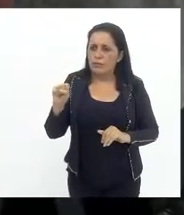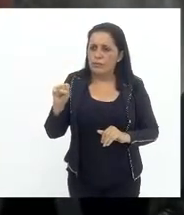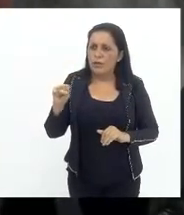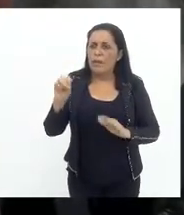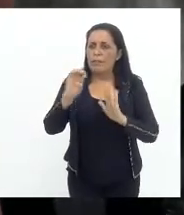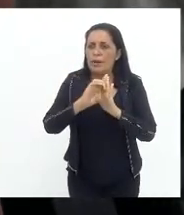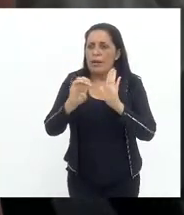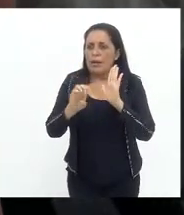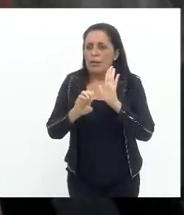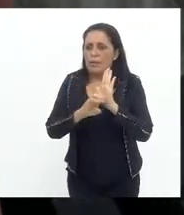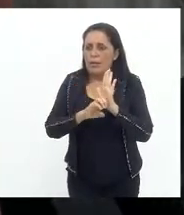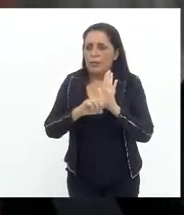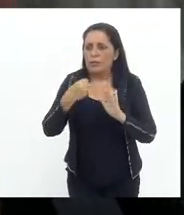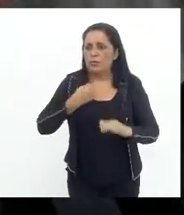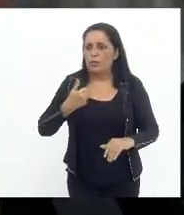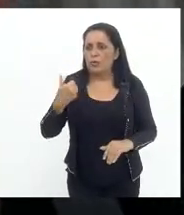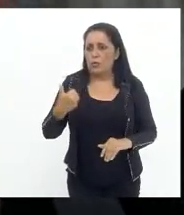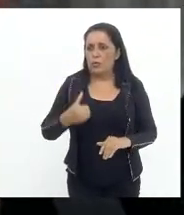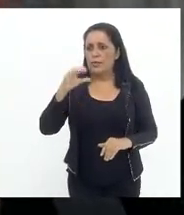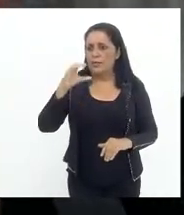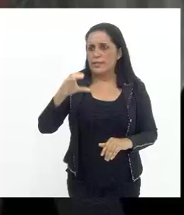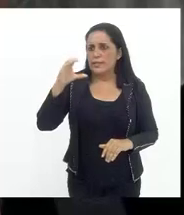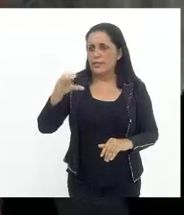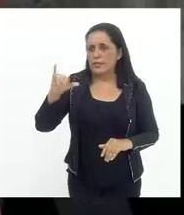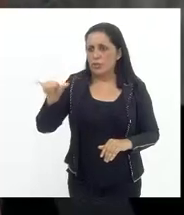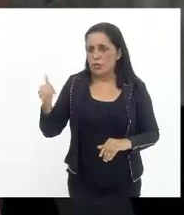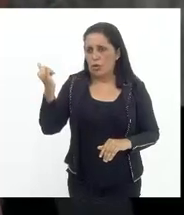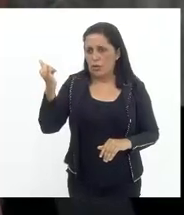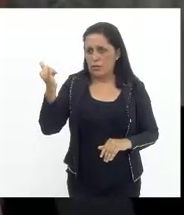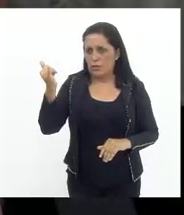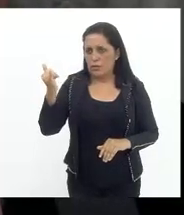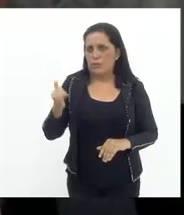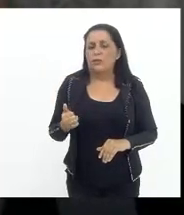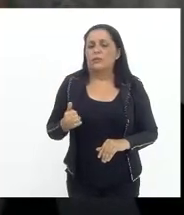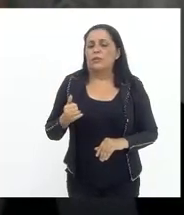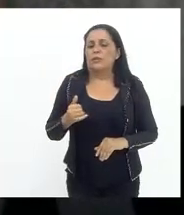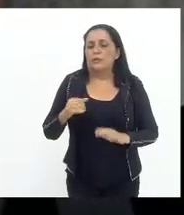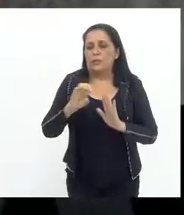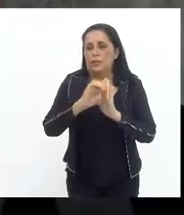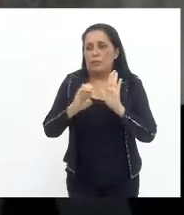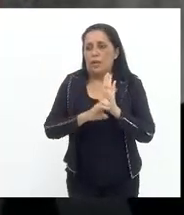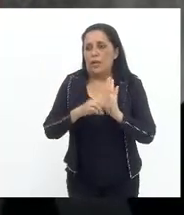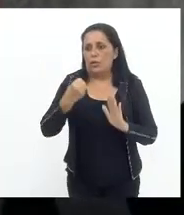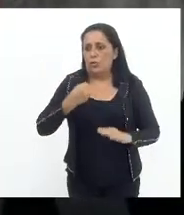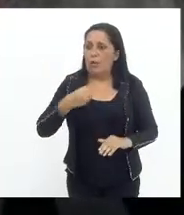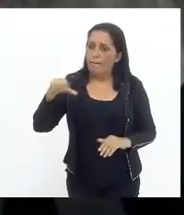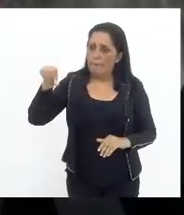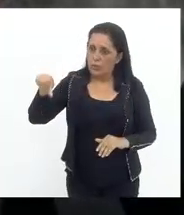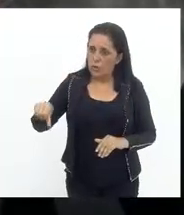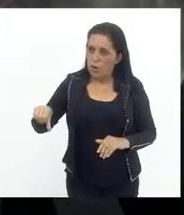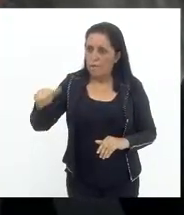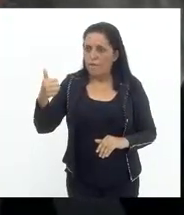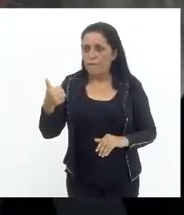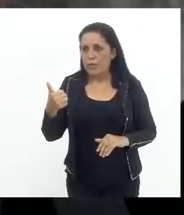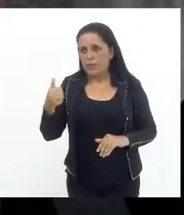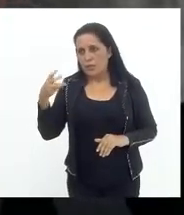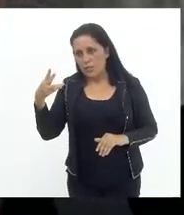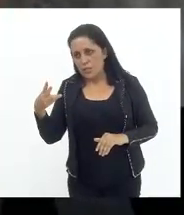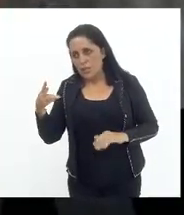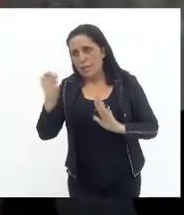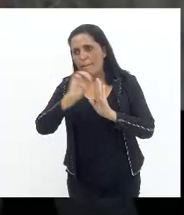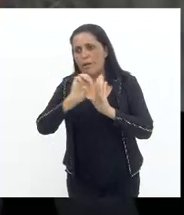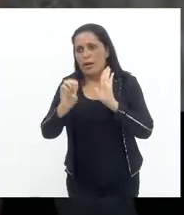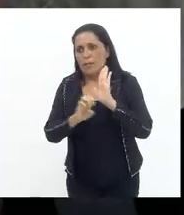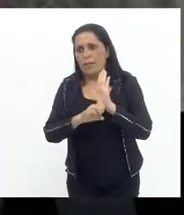pela emenda número 1 da CCJ, das emendas número 9 e 13, pela